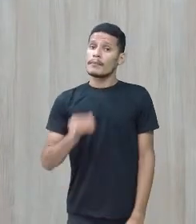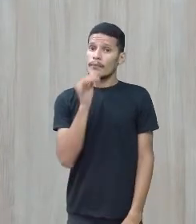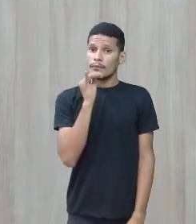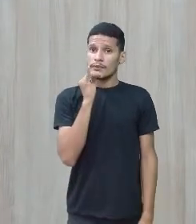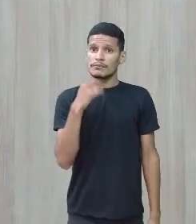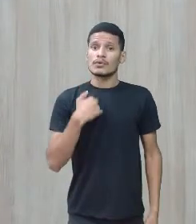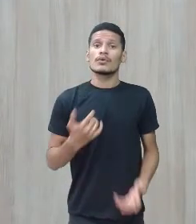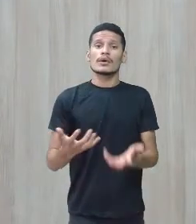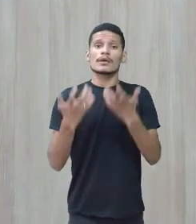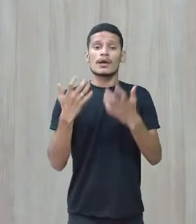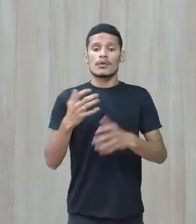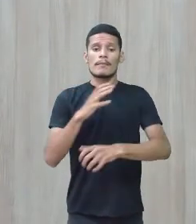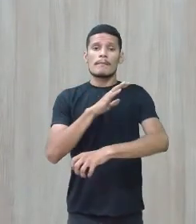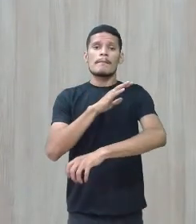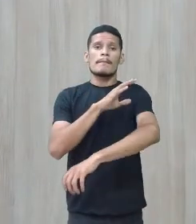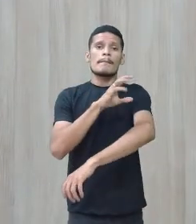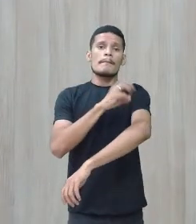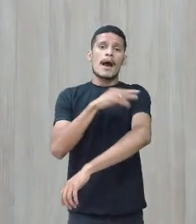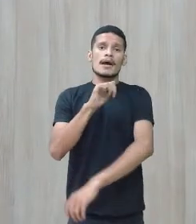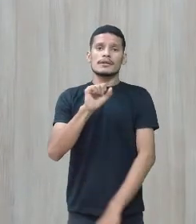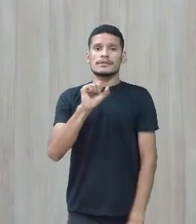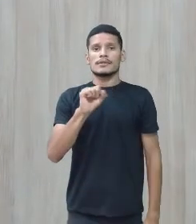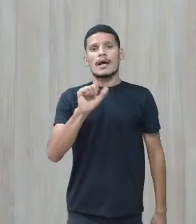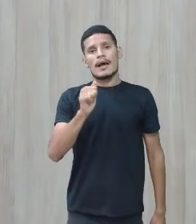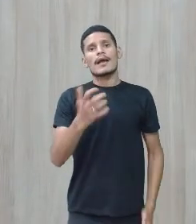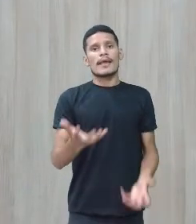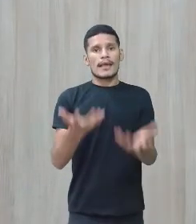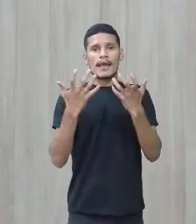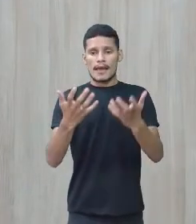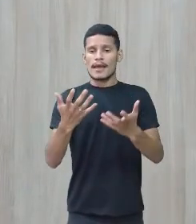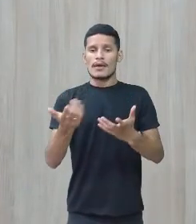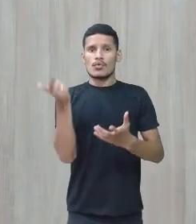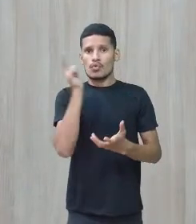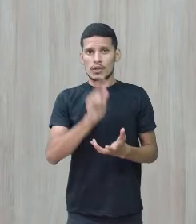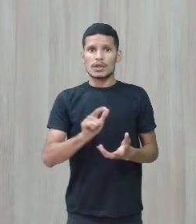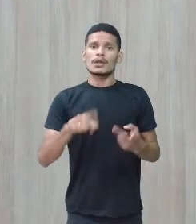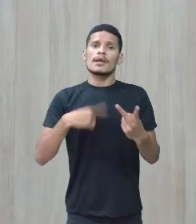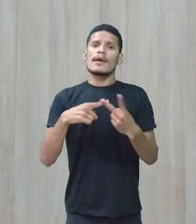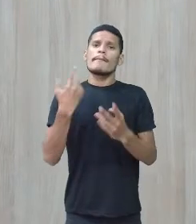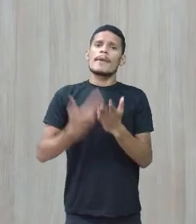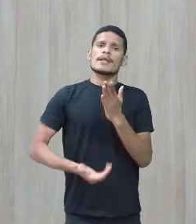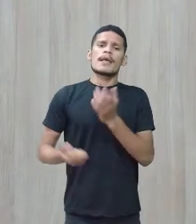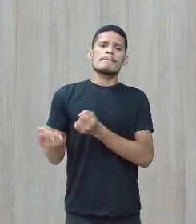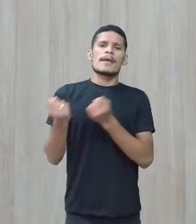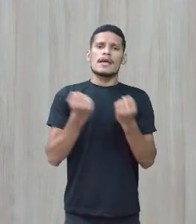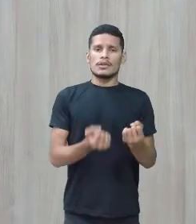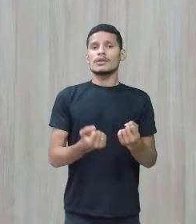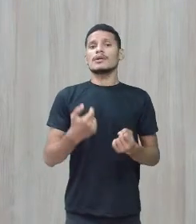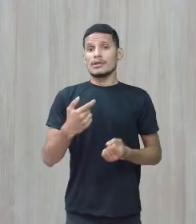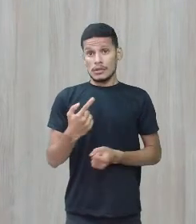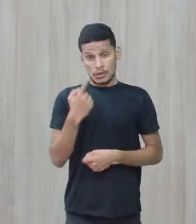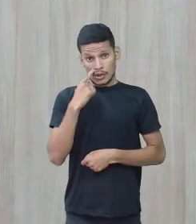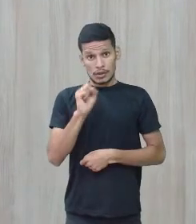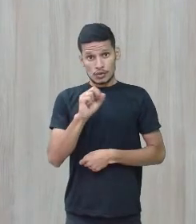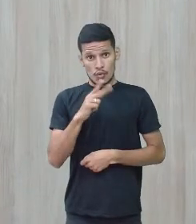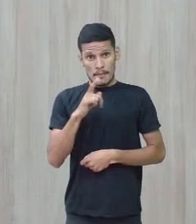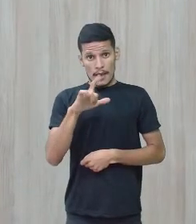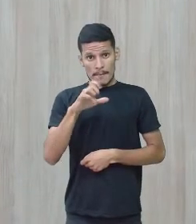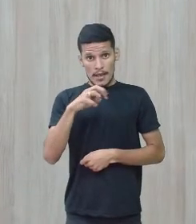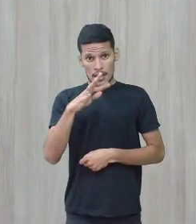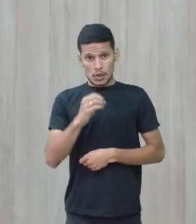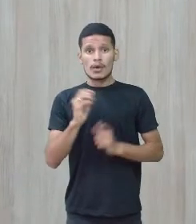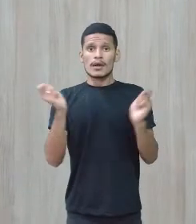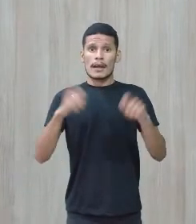quero ganhar massa, eu quero perder peso. Então, essa suplementação, ela vai auxiliar aí para que o seu